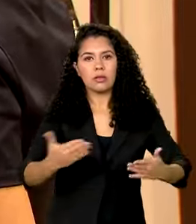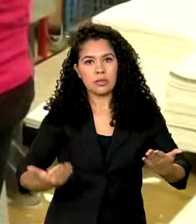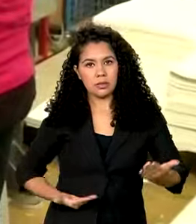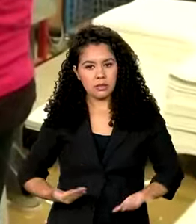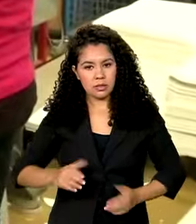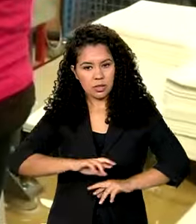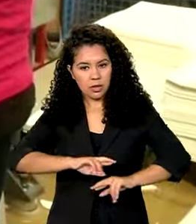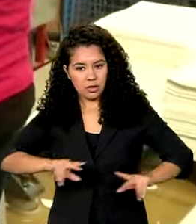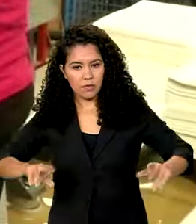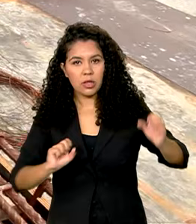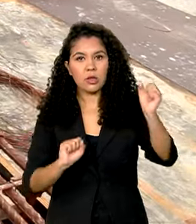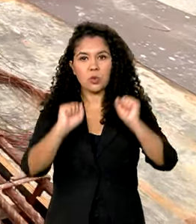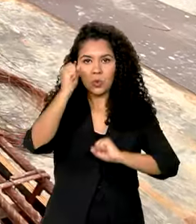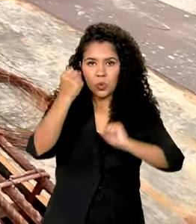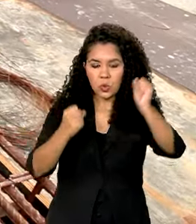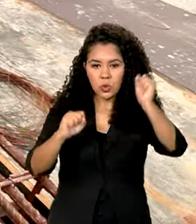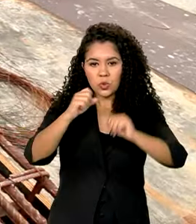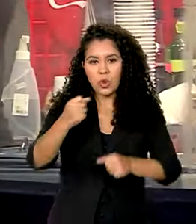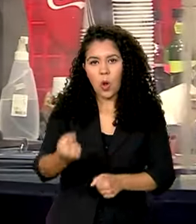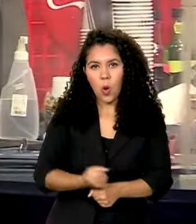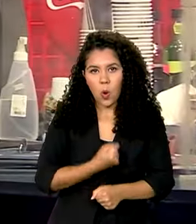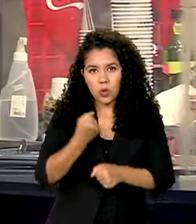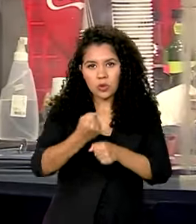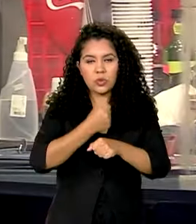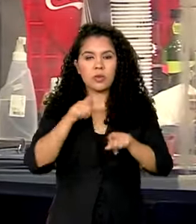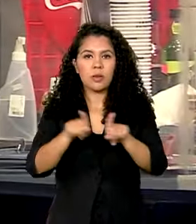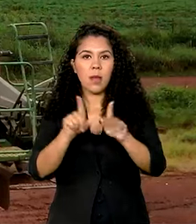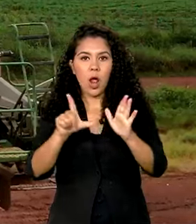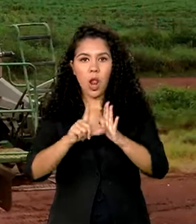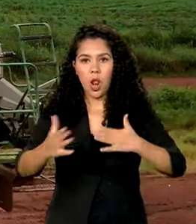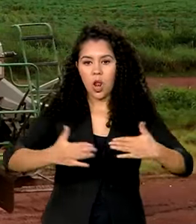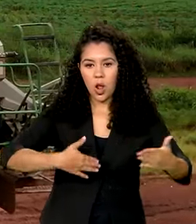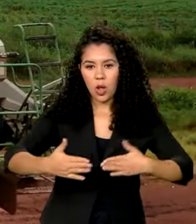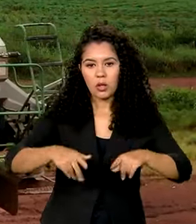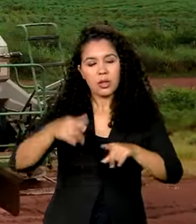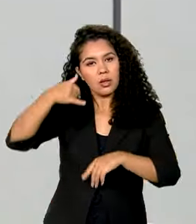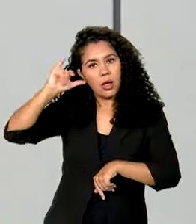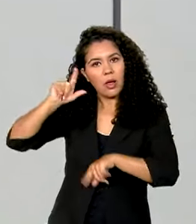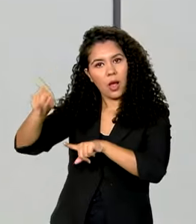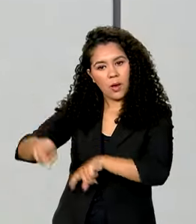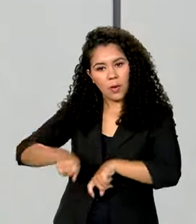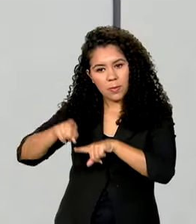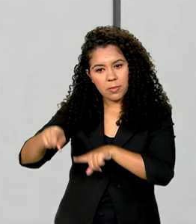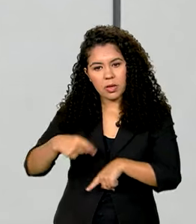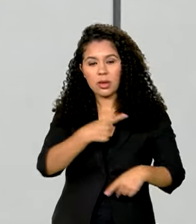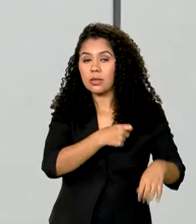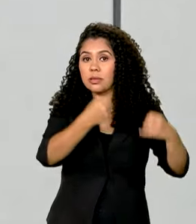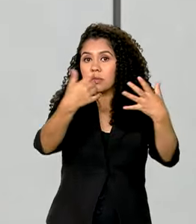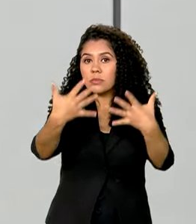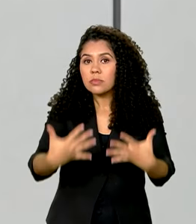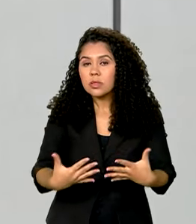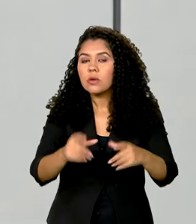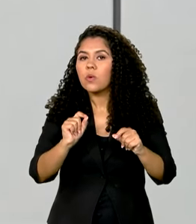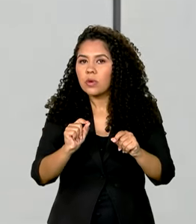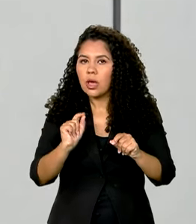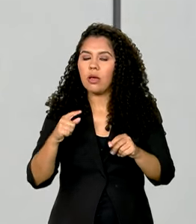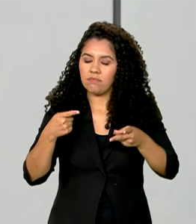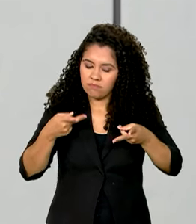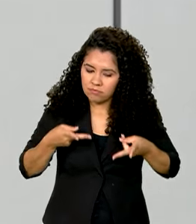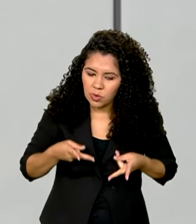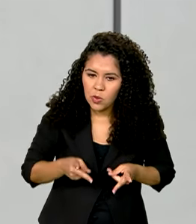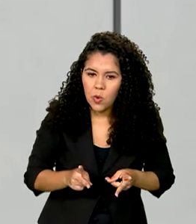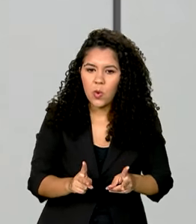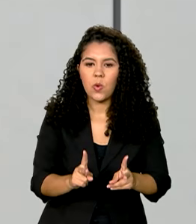serviço, indústria, construção, comércio e agropecuária. Justifica a continuidade